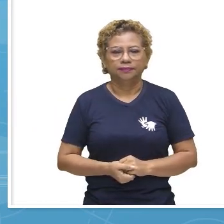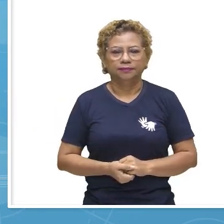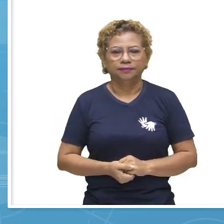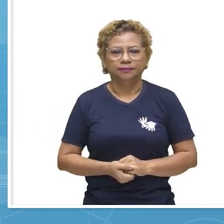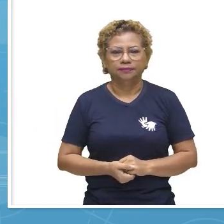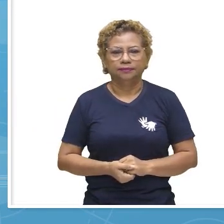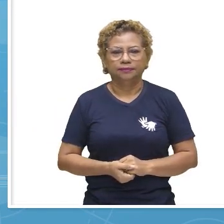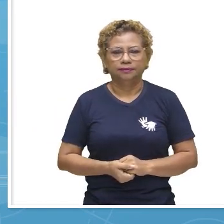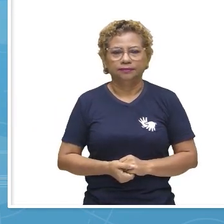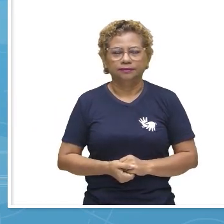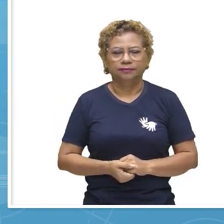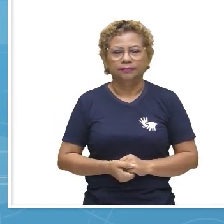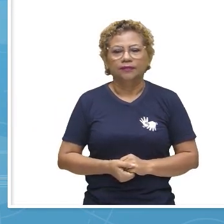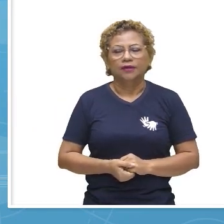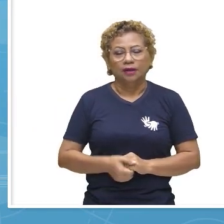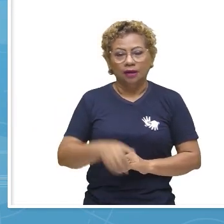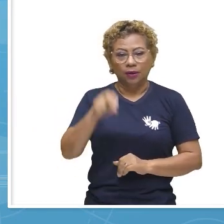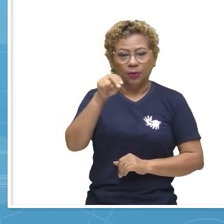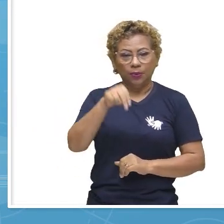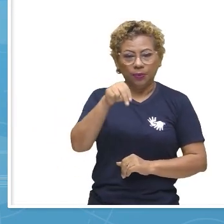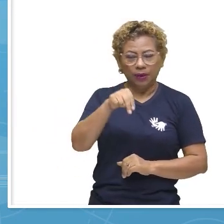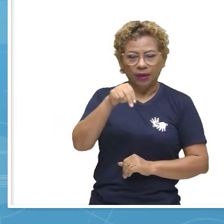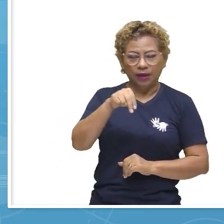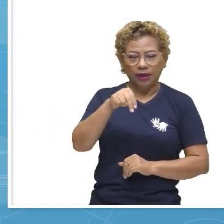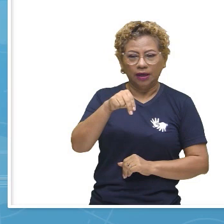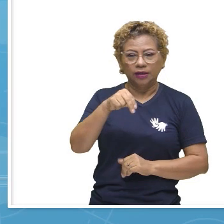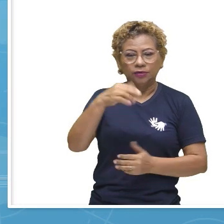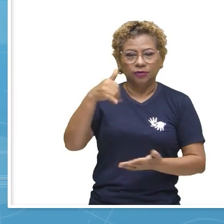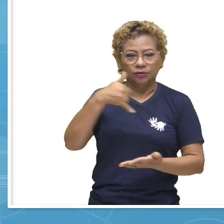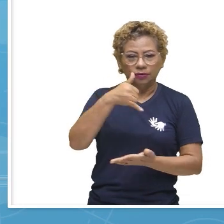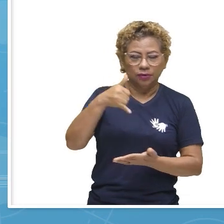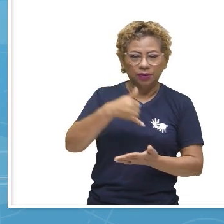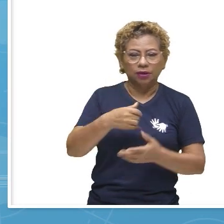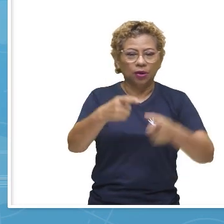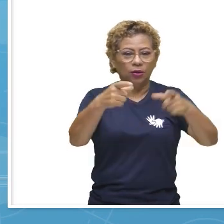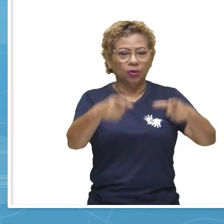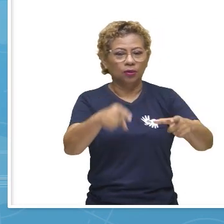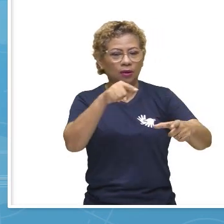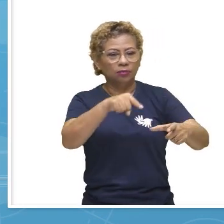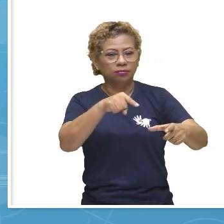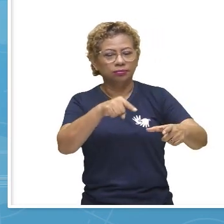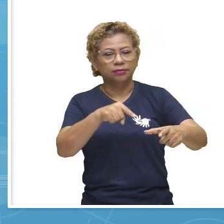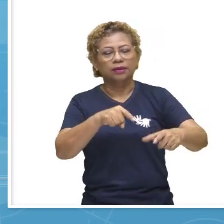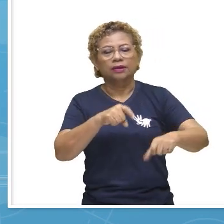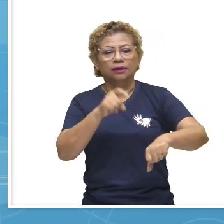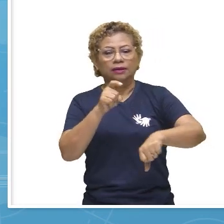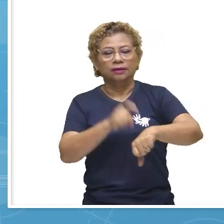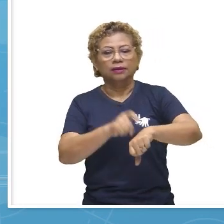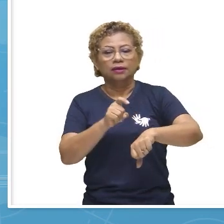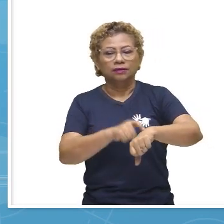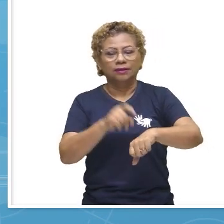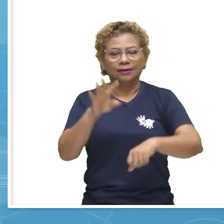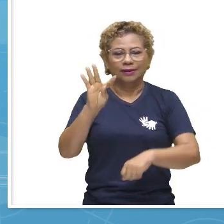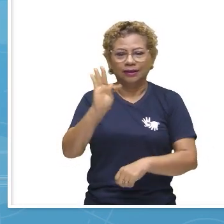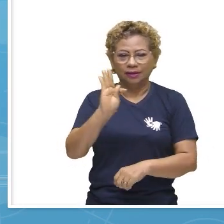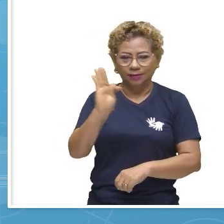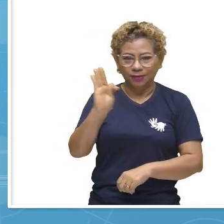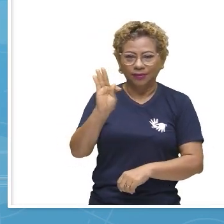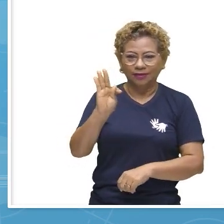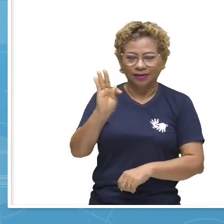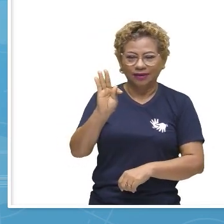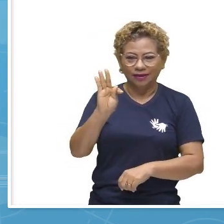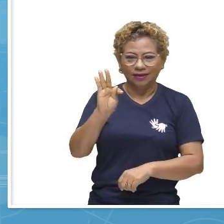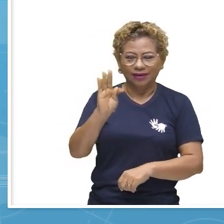O nível N de óleo de um reservatório com o tempo T é contado em